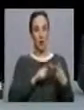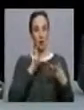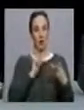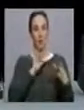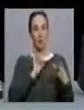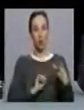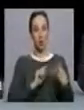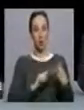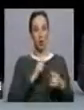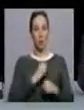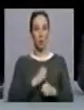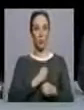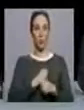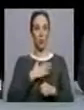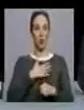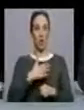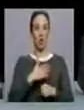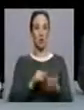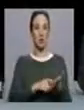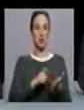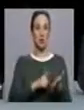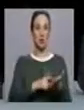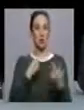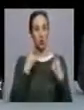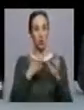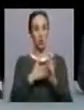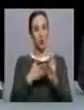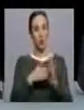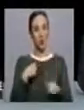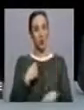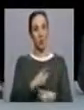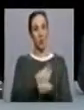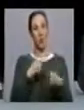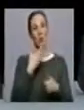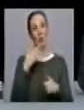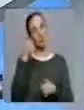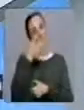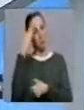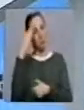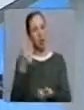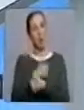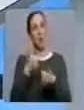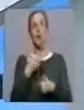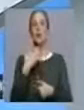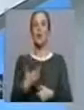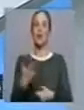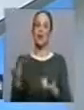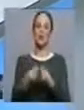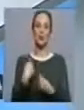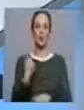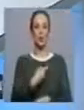e profissional com necessidade por vários seres tão boas ou melhores já para muitas valências muito obrigado a ter estado conosco